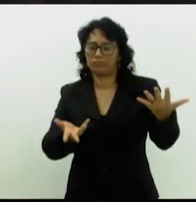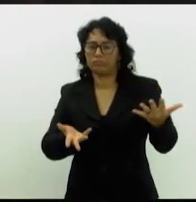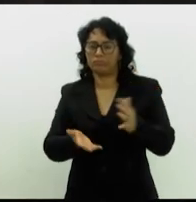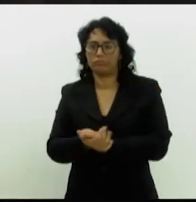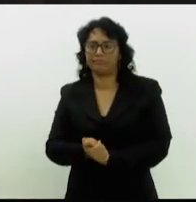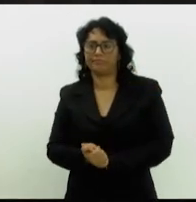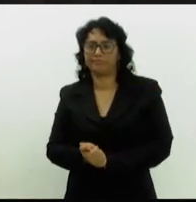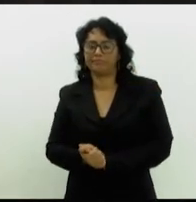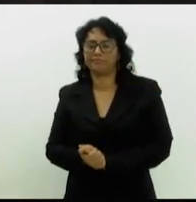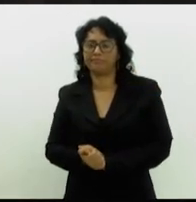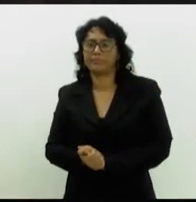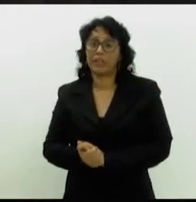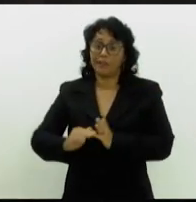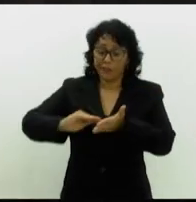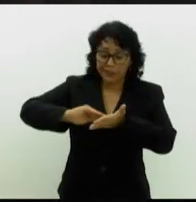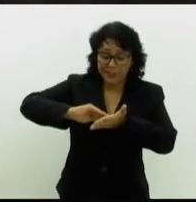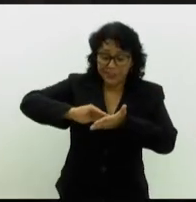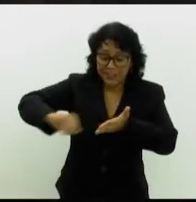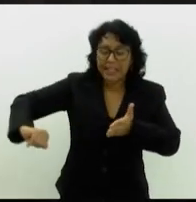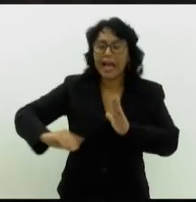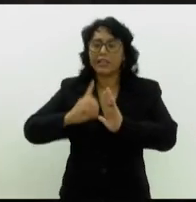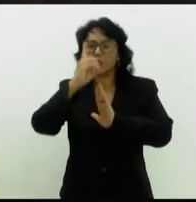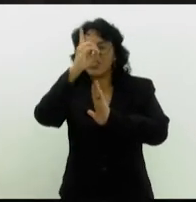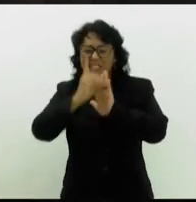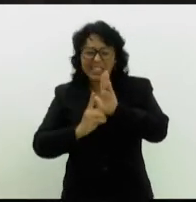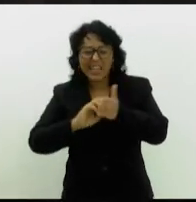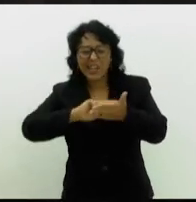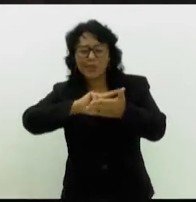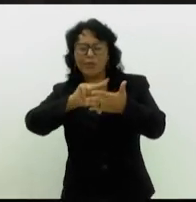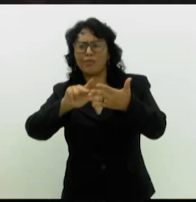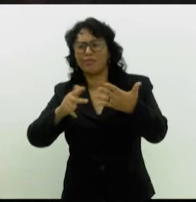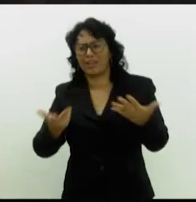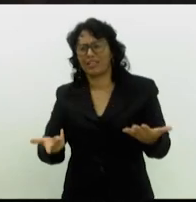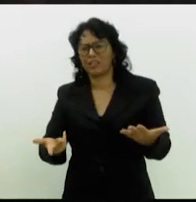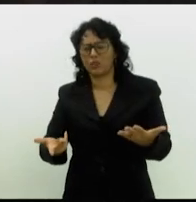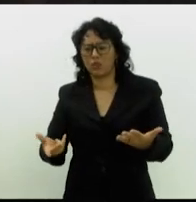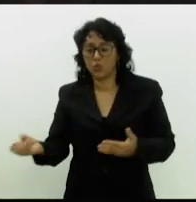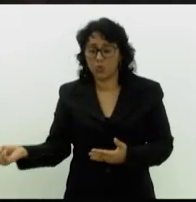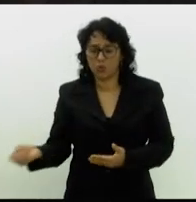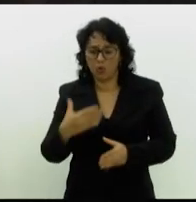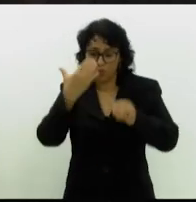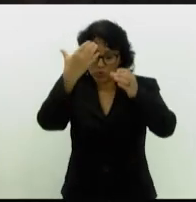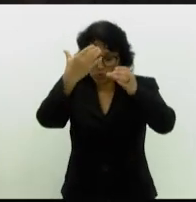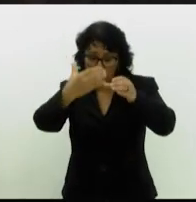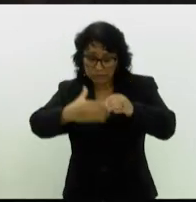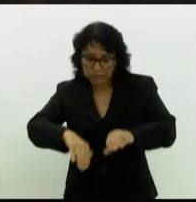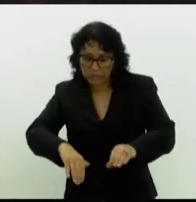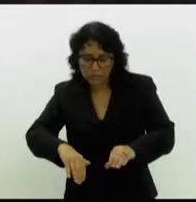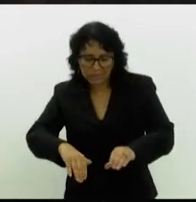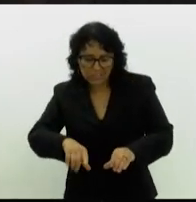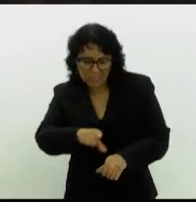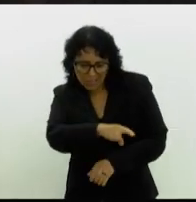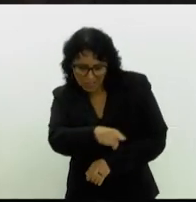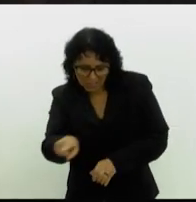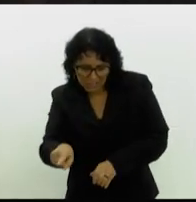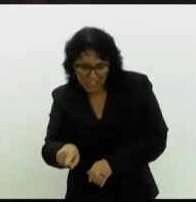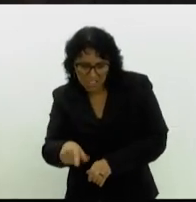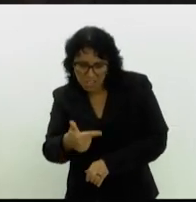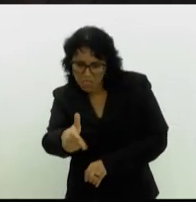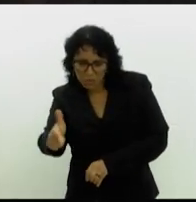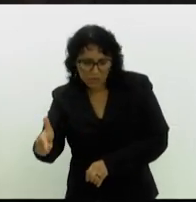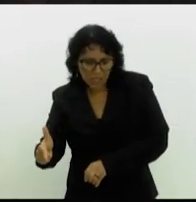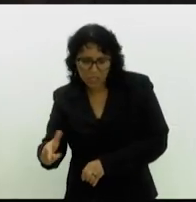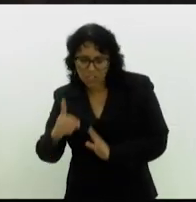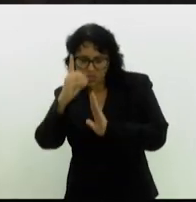tirada dos Servidores por exemplo os novos concursados não tem mais direito a